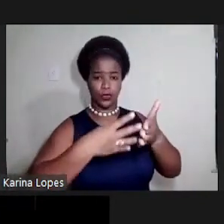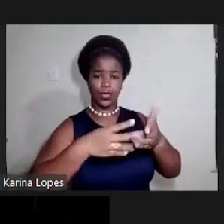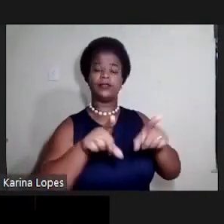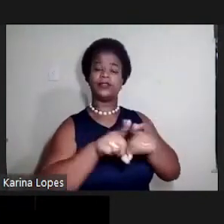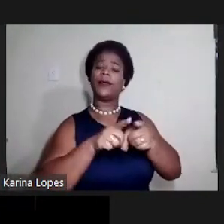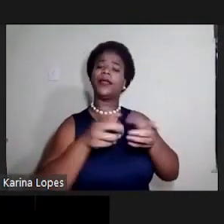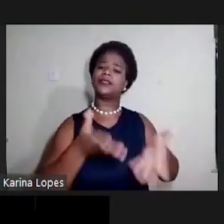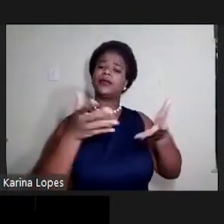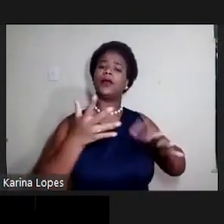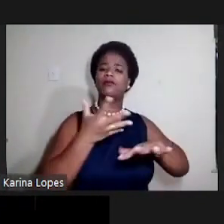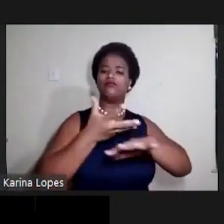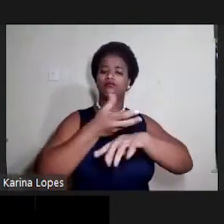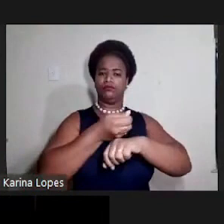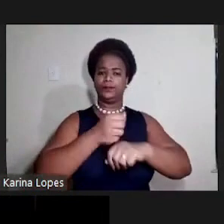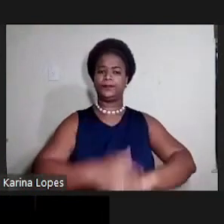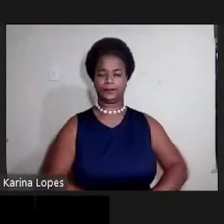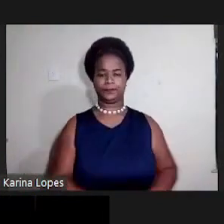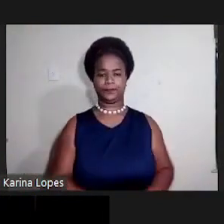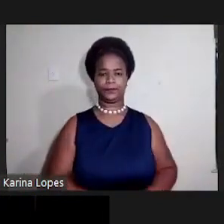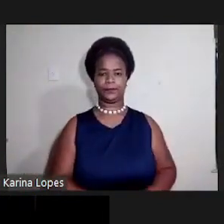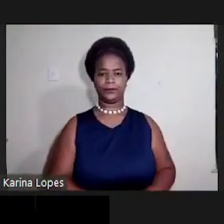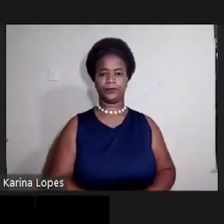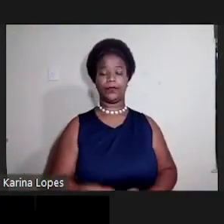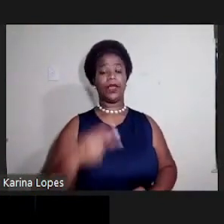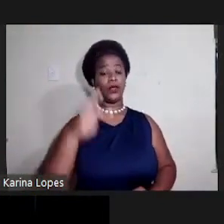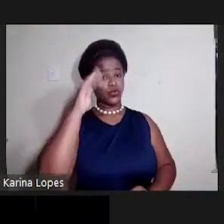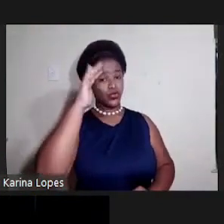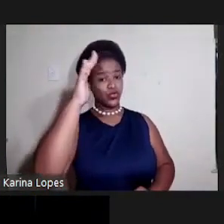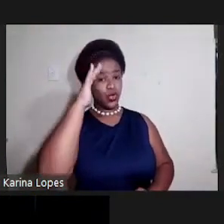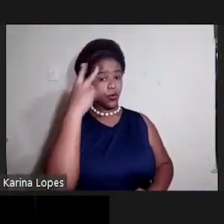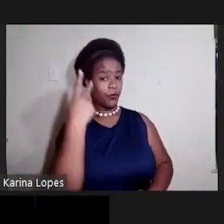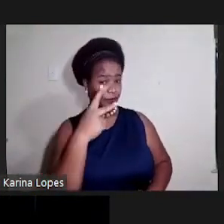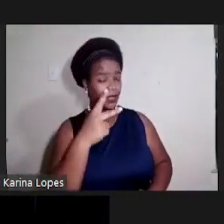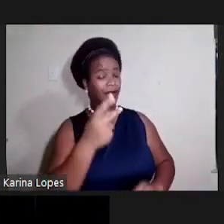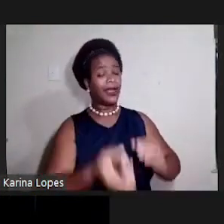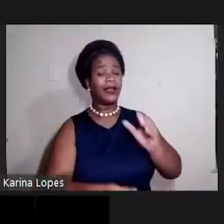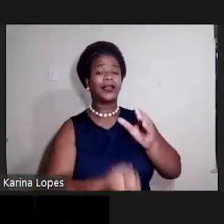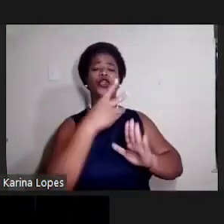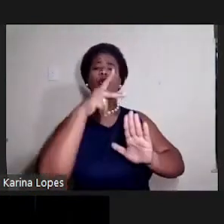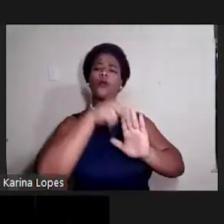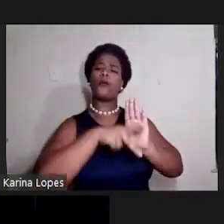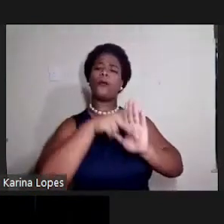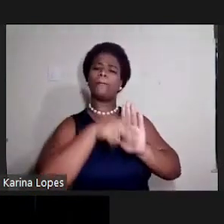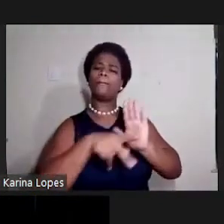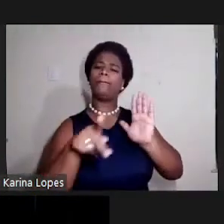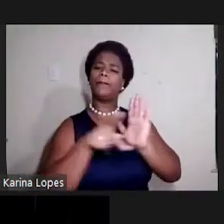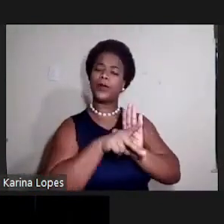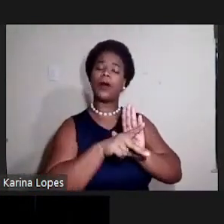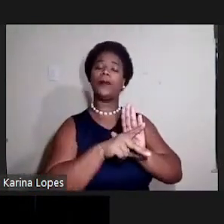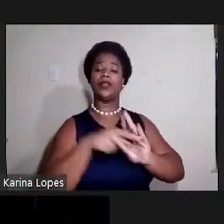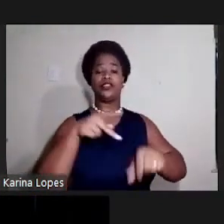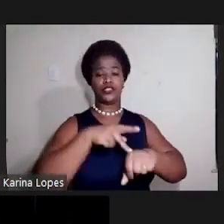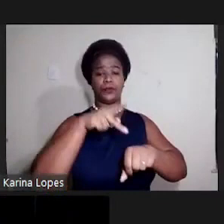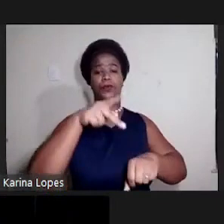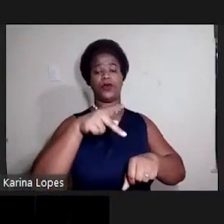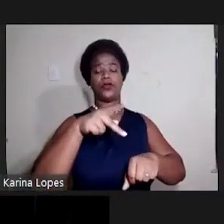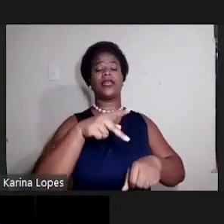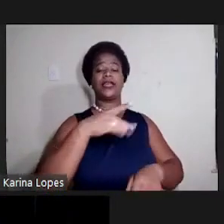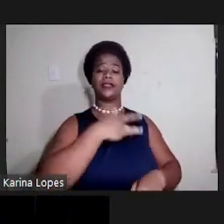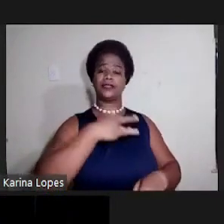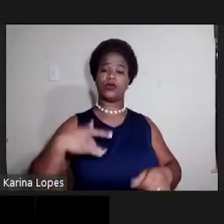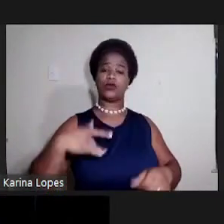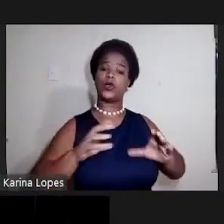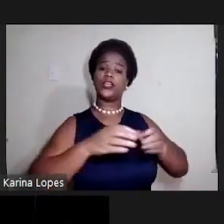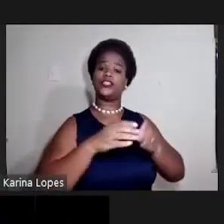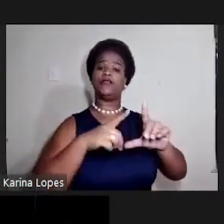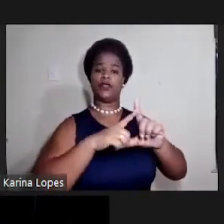interdisciplinaridade. Foi seu sonho e mérito a criação do Programa de Pós-Graduação em Saúde Coletiva da UFJF. Sempre defendeu um